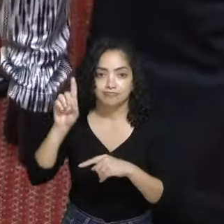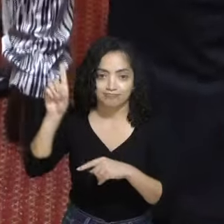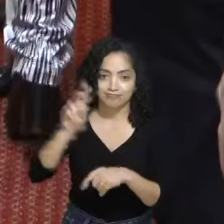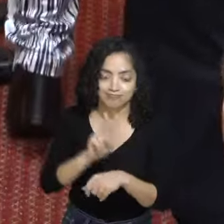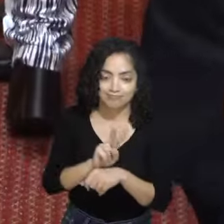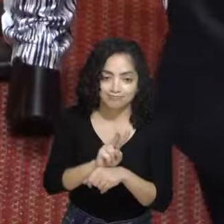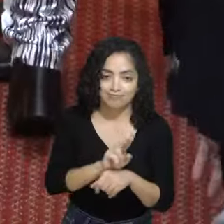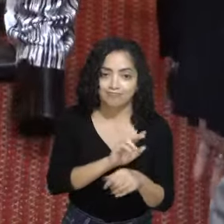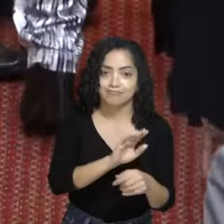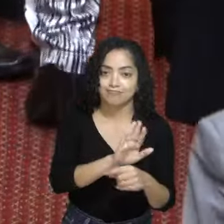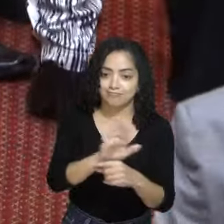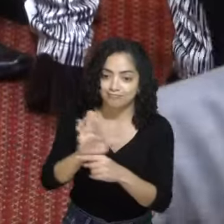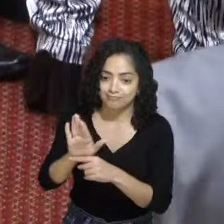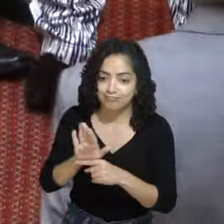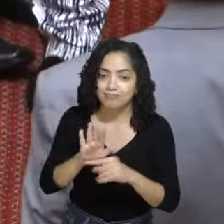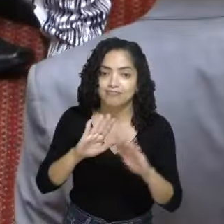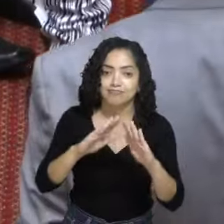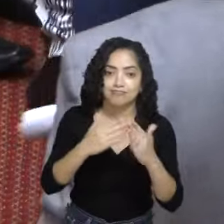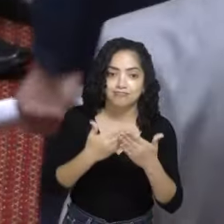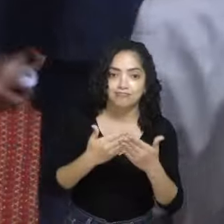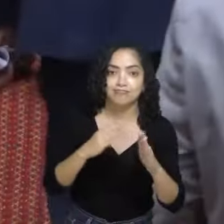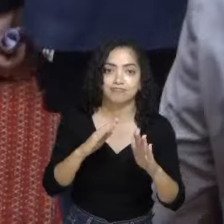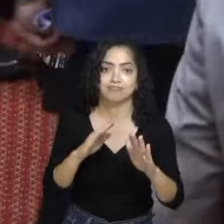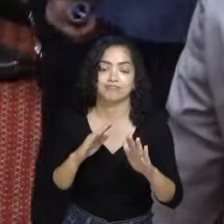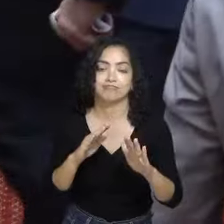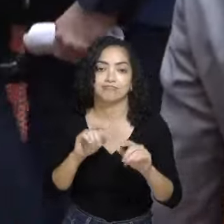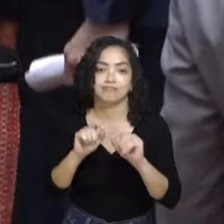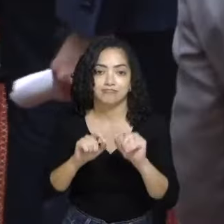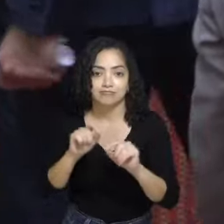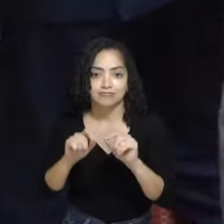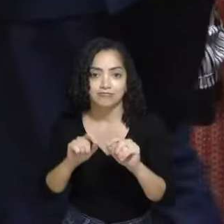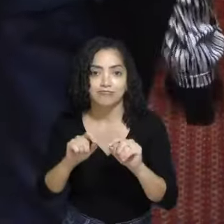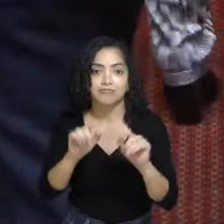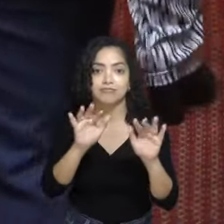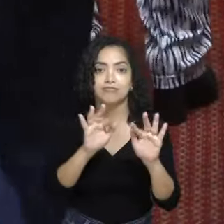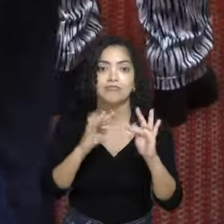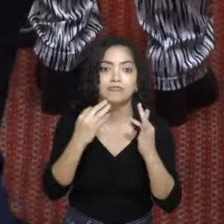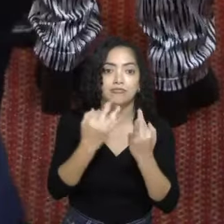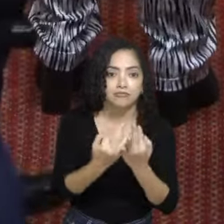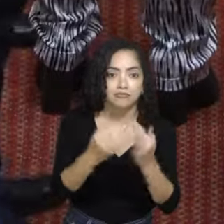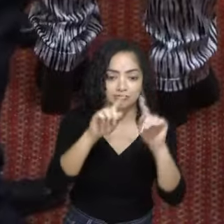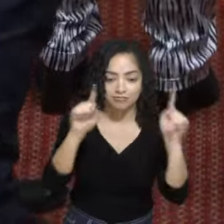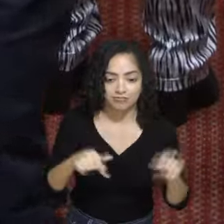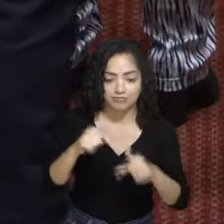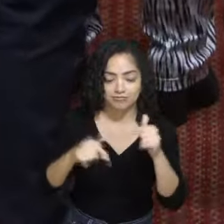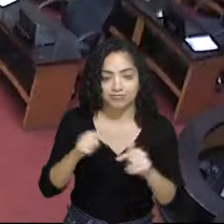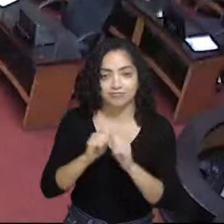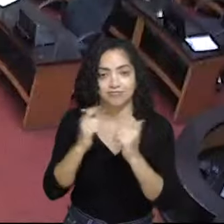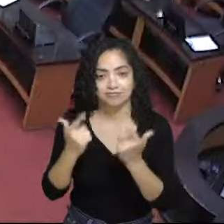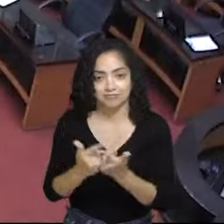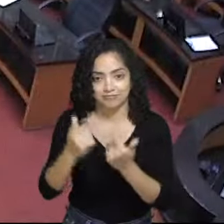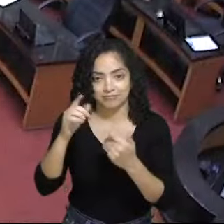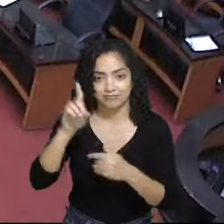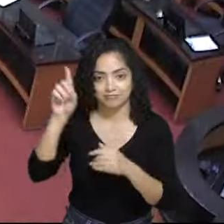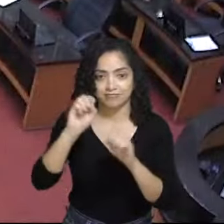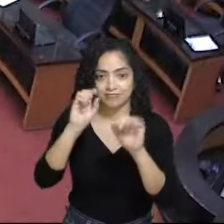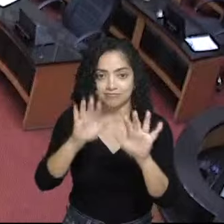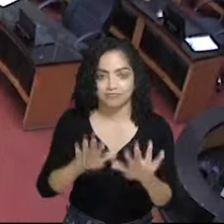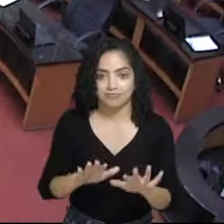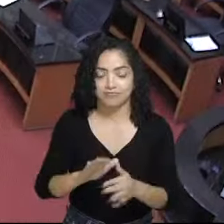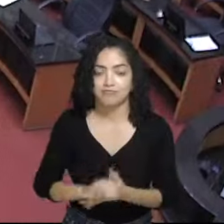dos deputados, funcionários dessa Casa Legislativa também, que sempre nos atenderam tão bem. Obrigado, senhor presidente. Deus abençoe.